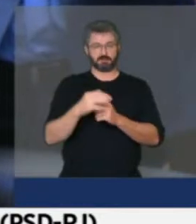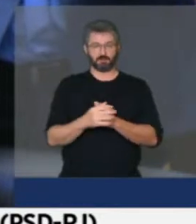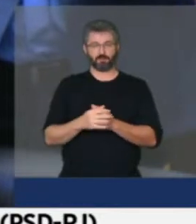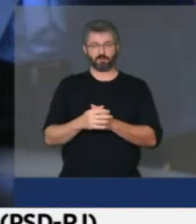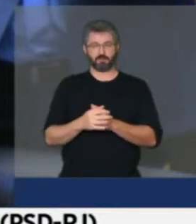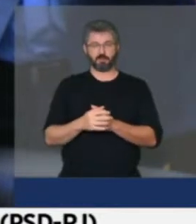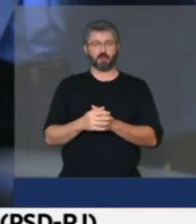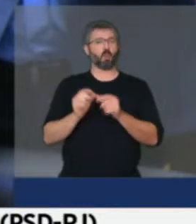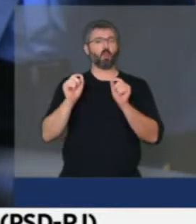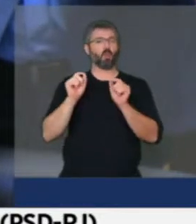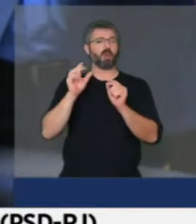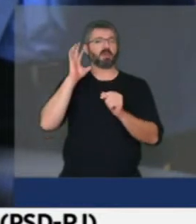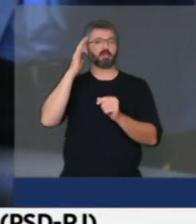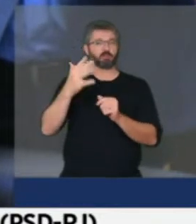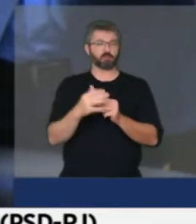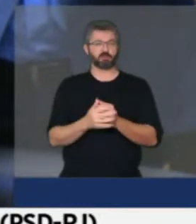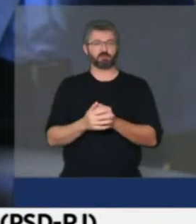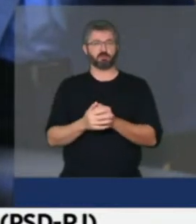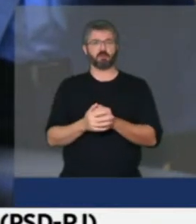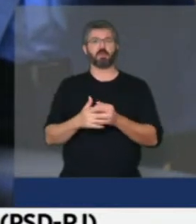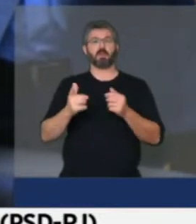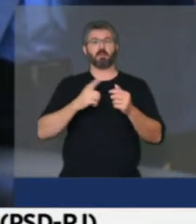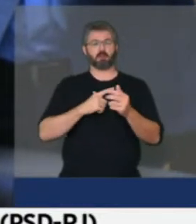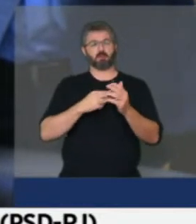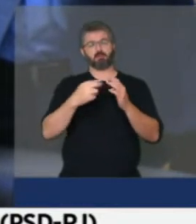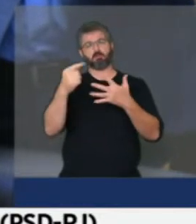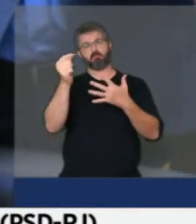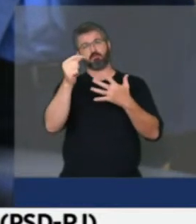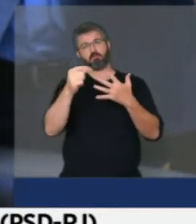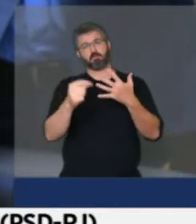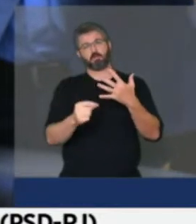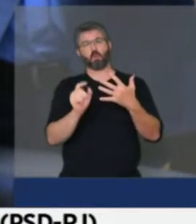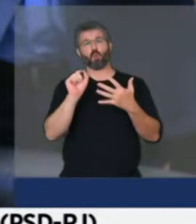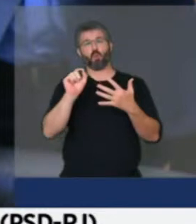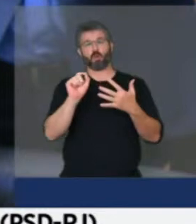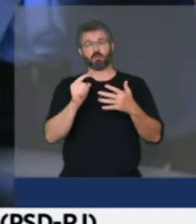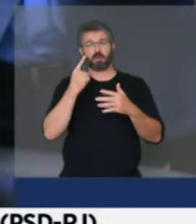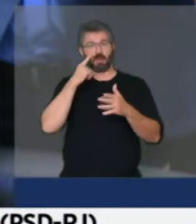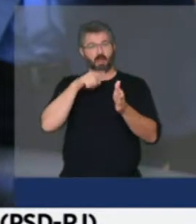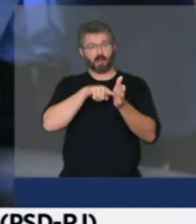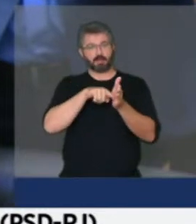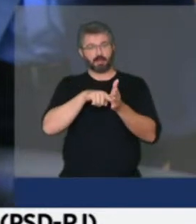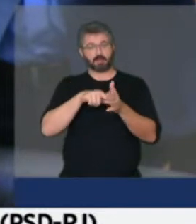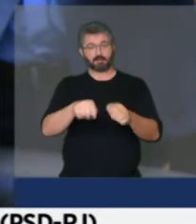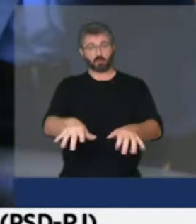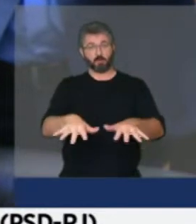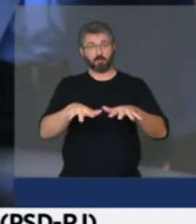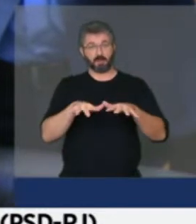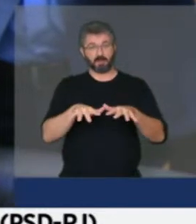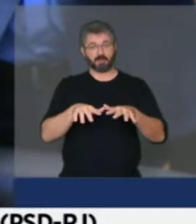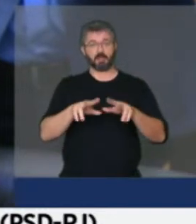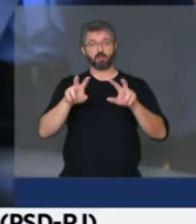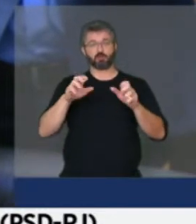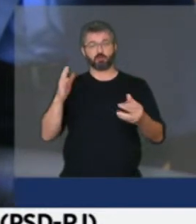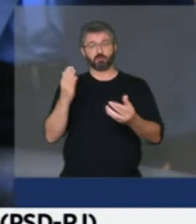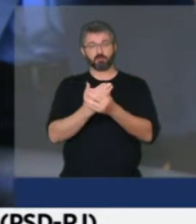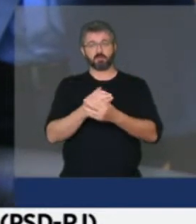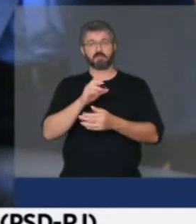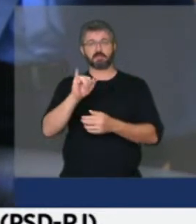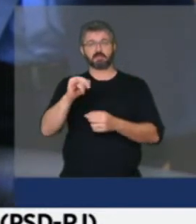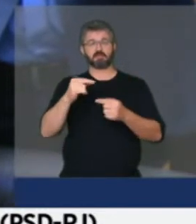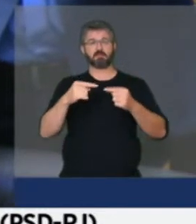decisão, ficou consignado, dentre outros procedimentos, que a análise do plenário nas representações por quebra de decoro